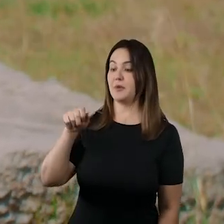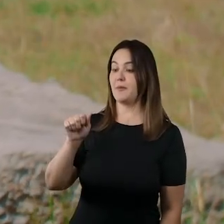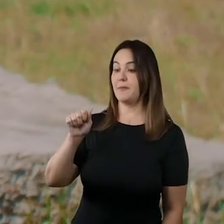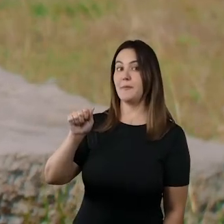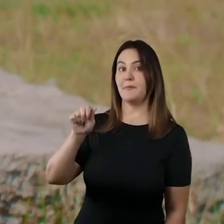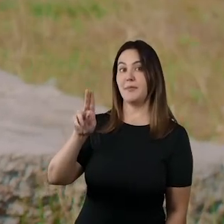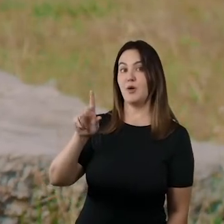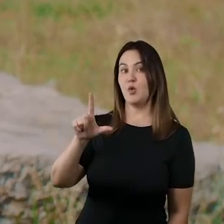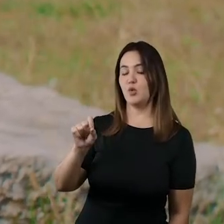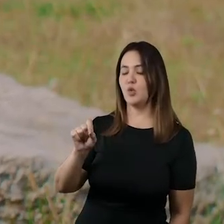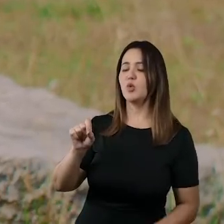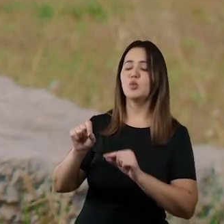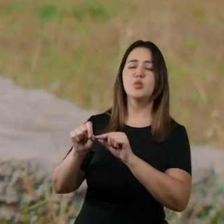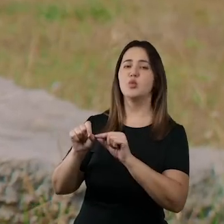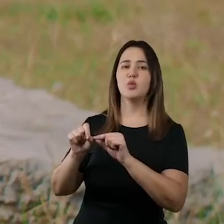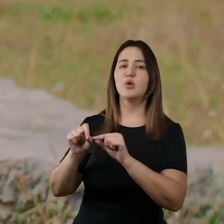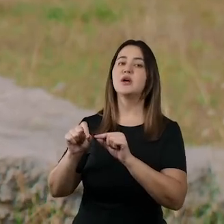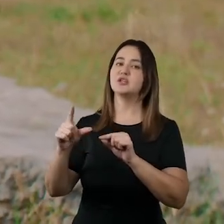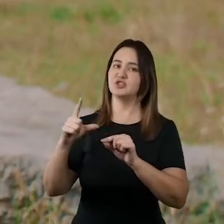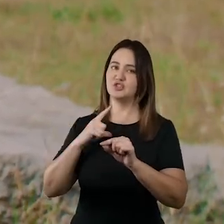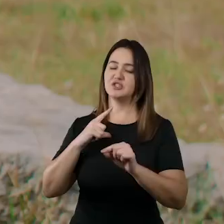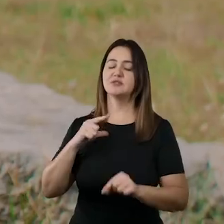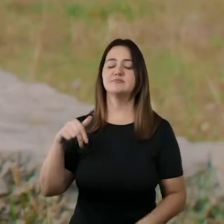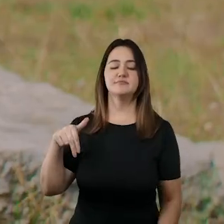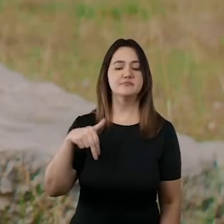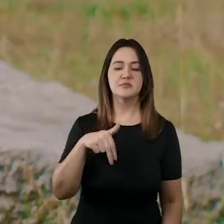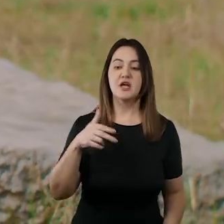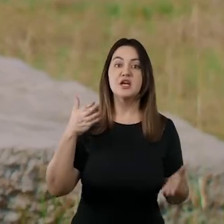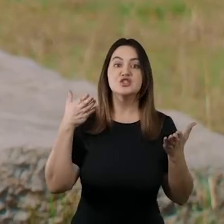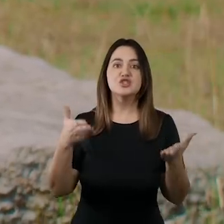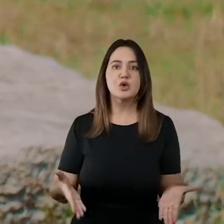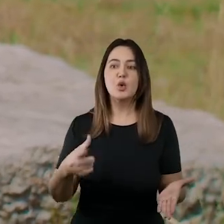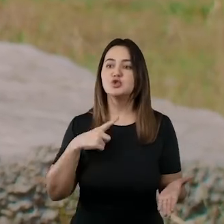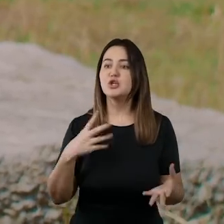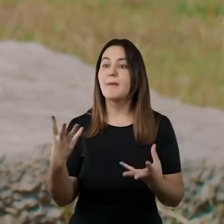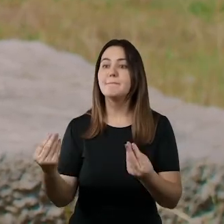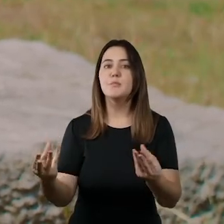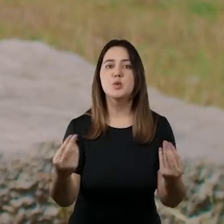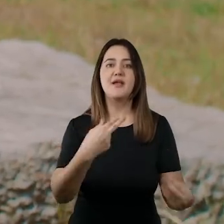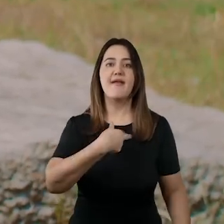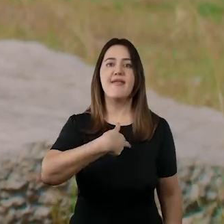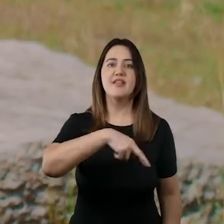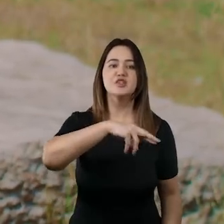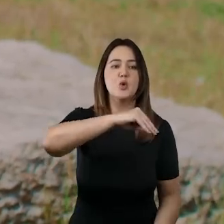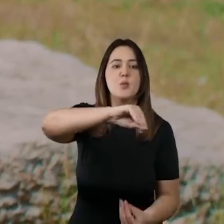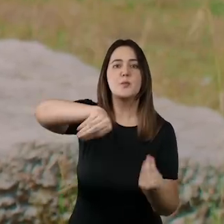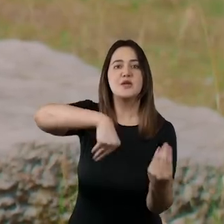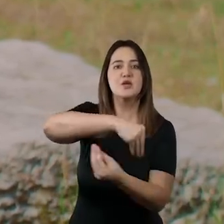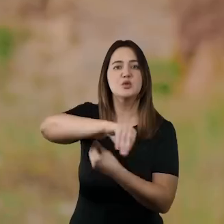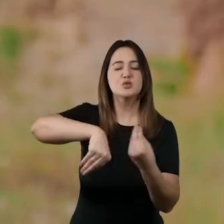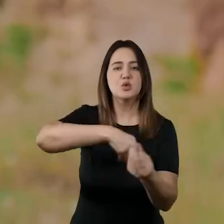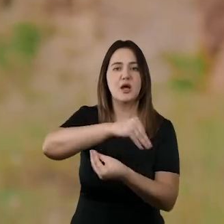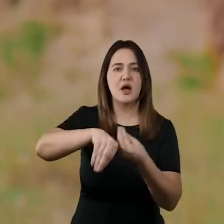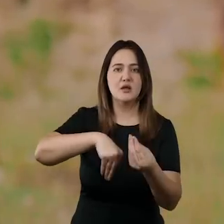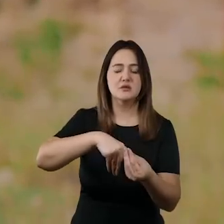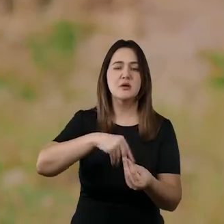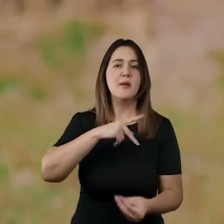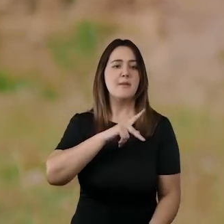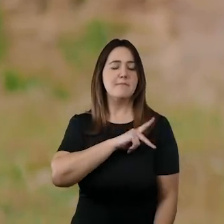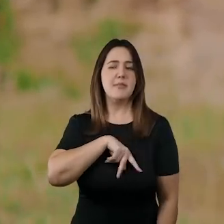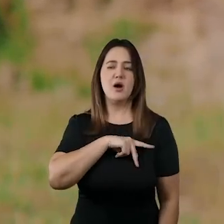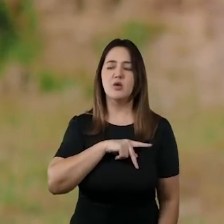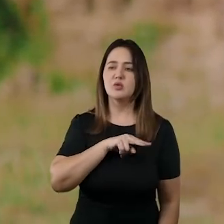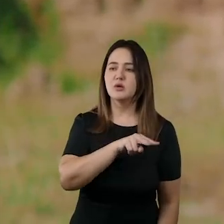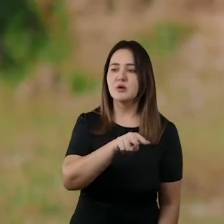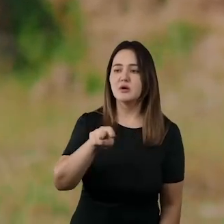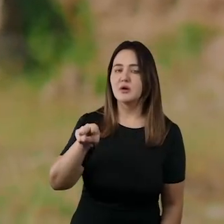uma confluência religiosa enorme. E Paulo, quando esteve nesse lugar, pôde perceber isso. Na verdade, antes de